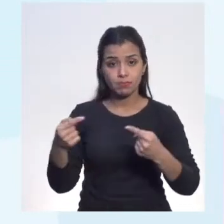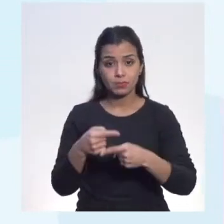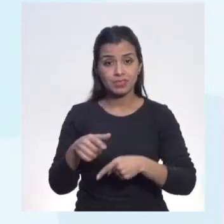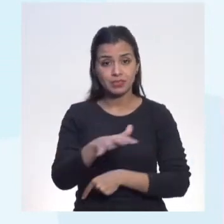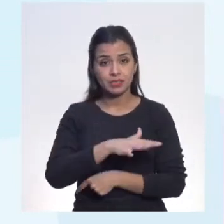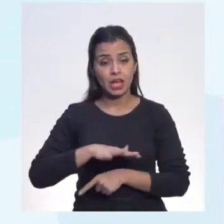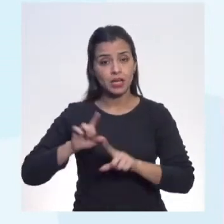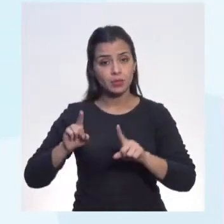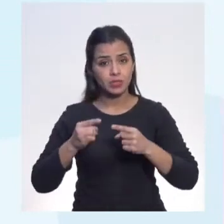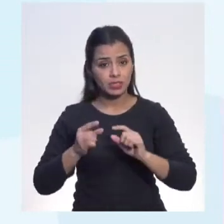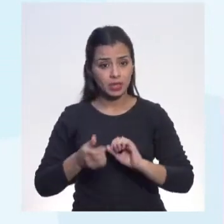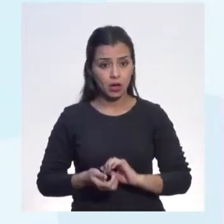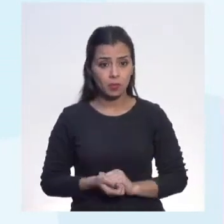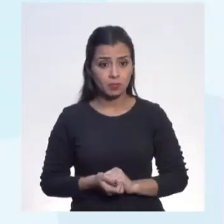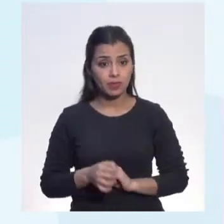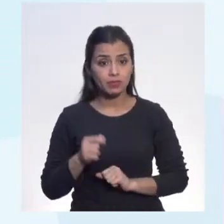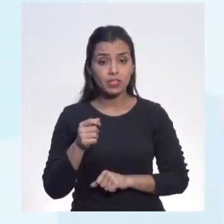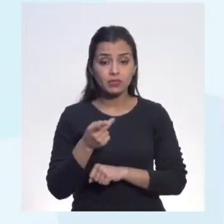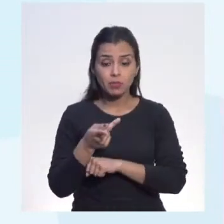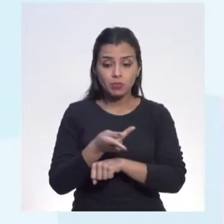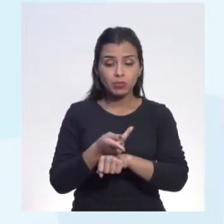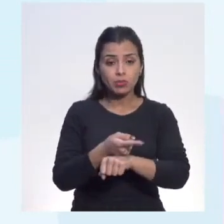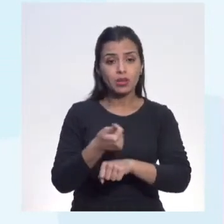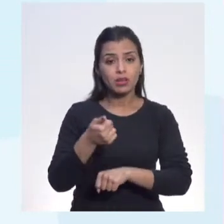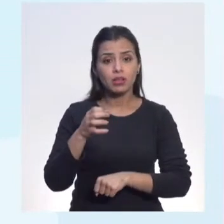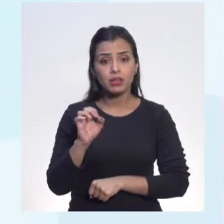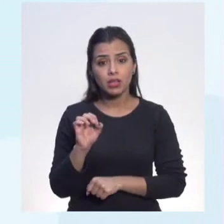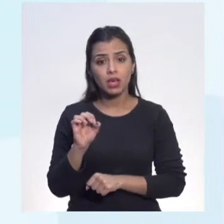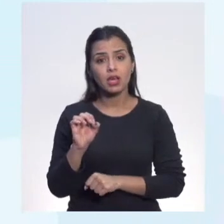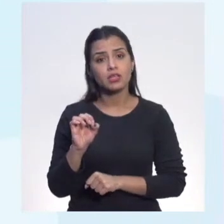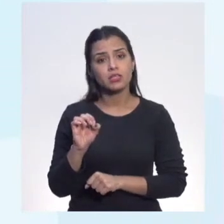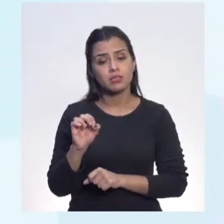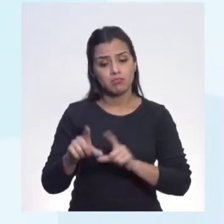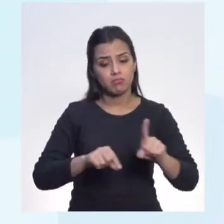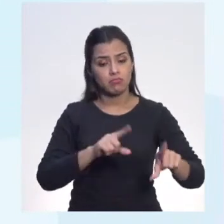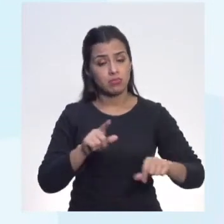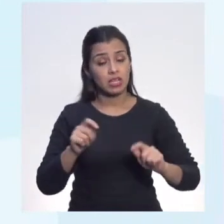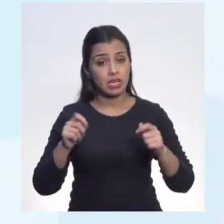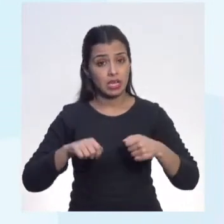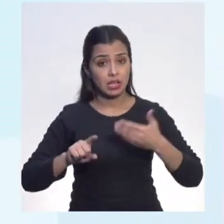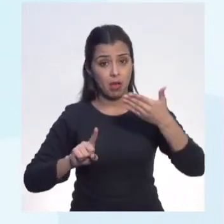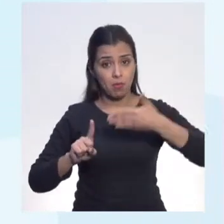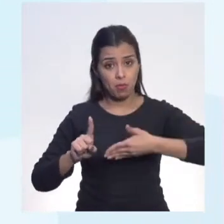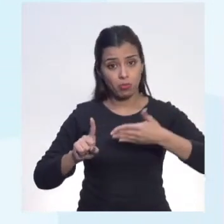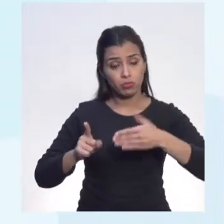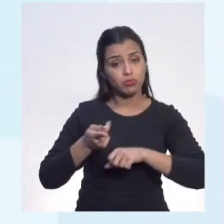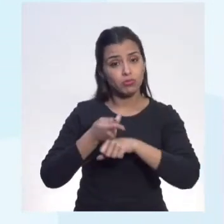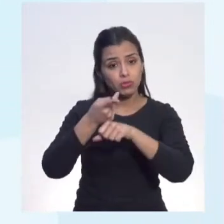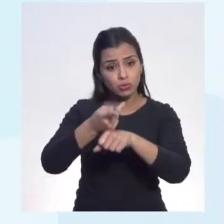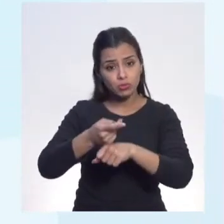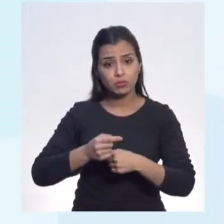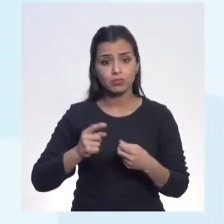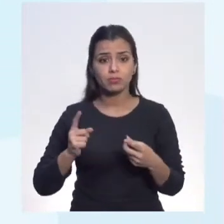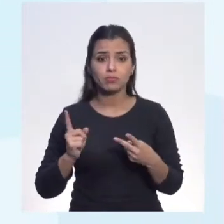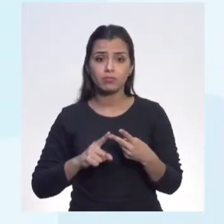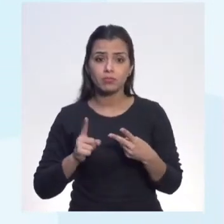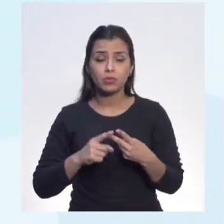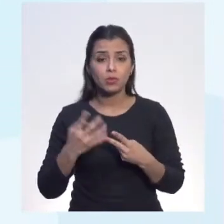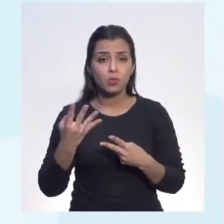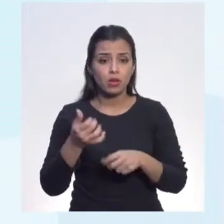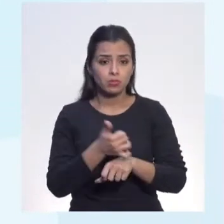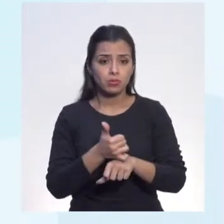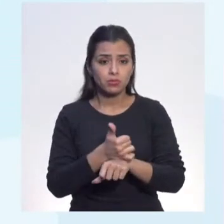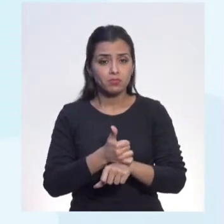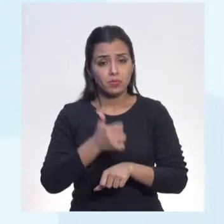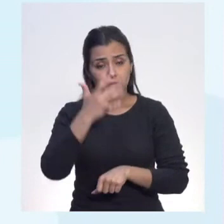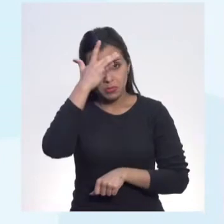Então, nessa pesquisa vocês vão buscar 10 profissões que um músico pode seguir em sua carreira, 4 profissões para quem gosta de música, saber